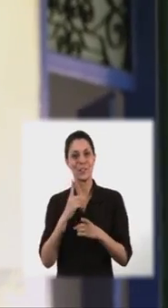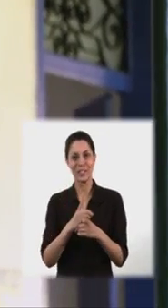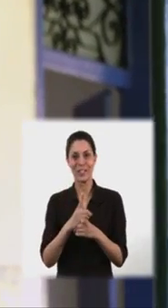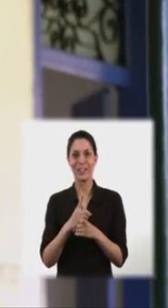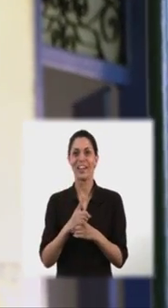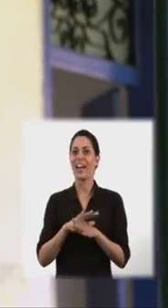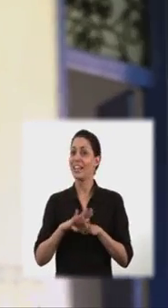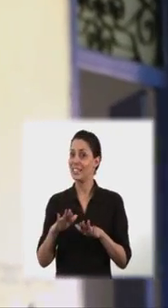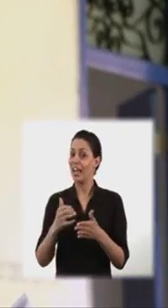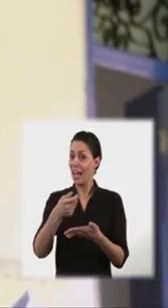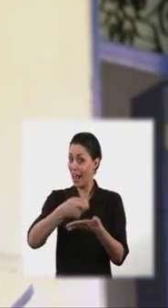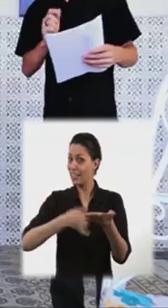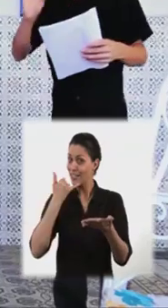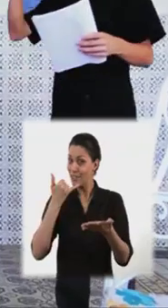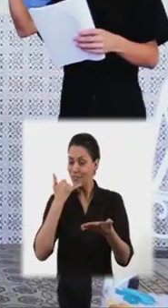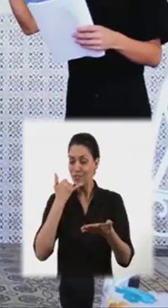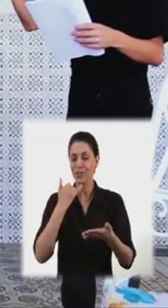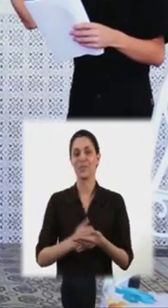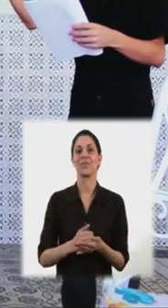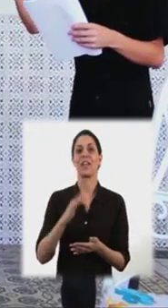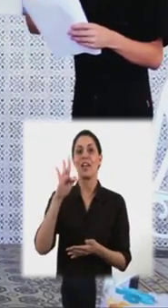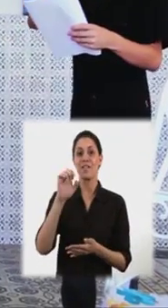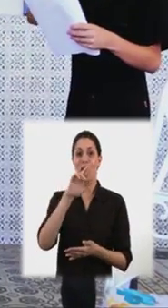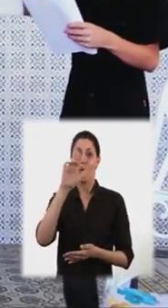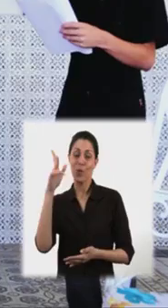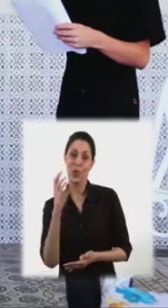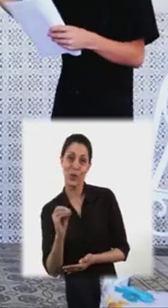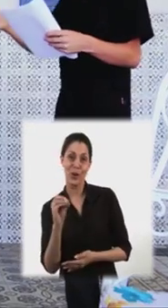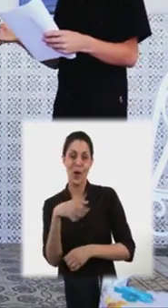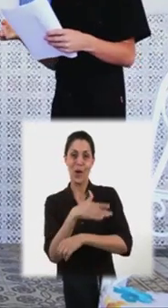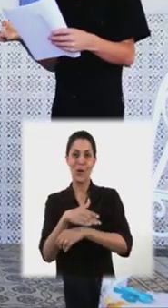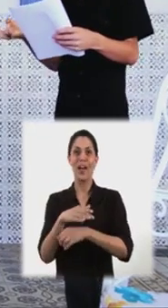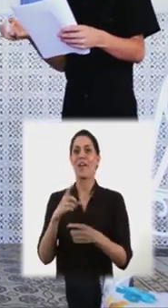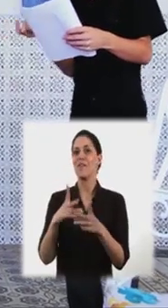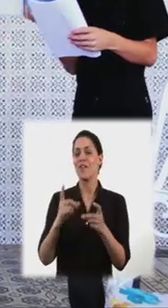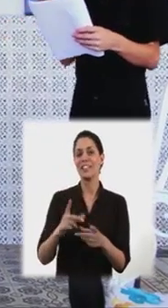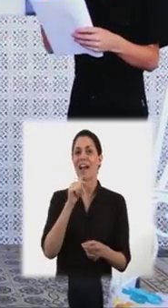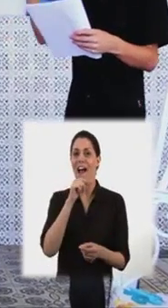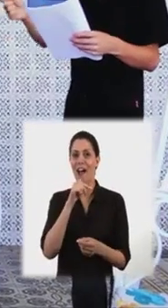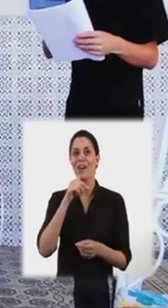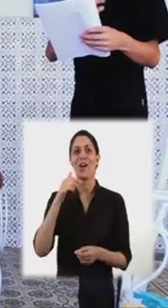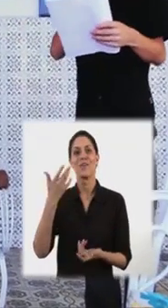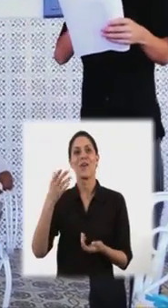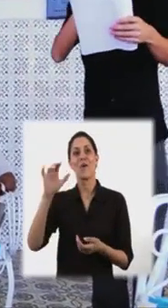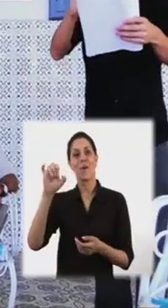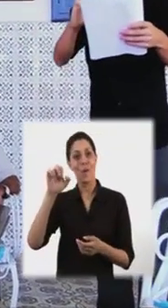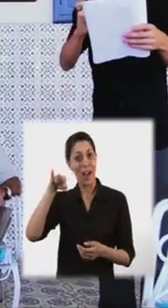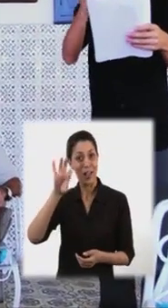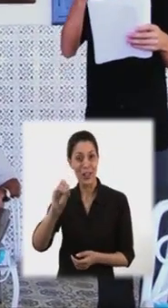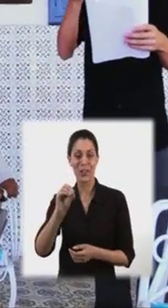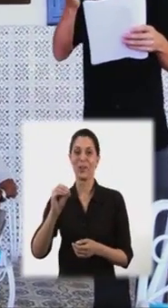mesmo assim, na lista de telefone: Febrônio Ferreira Gomes, Rua José Sá do Braz, vende água, vende coentro, vende bolo e vende gás, e o número